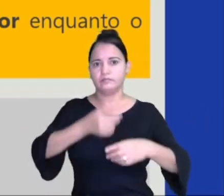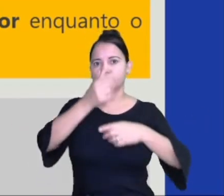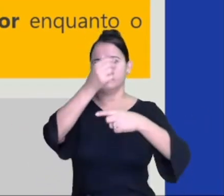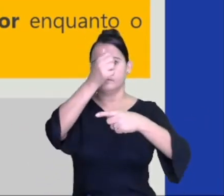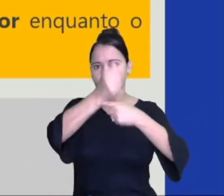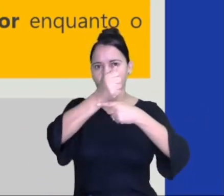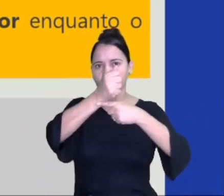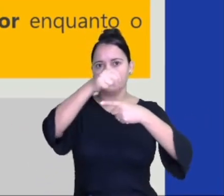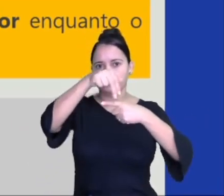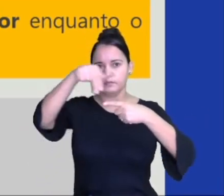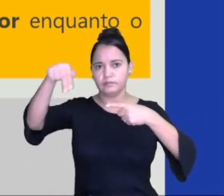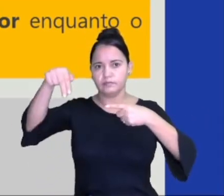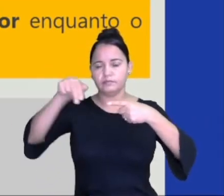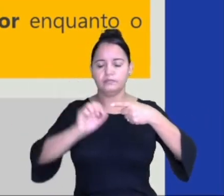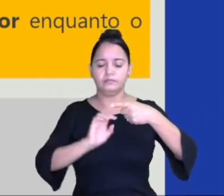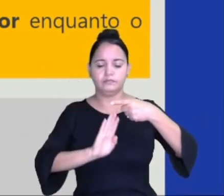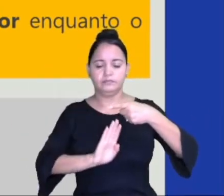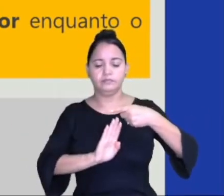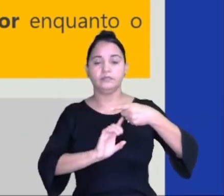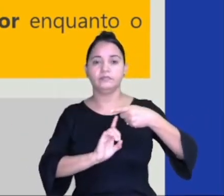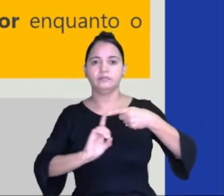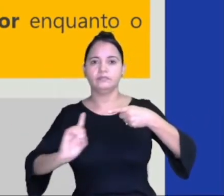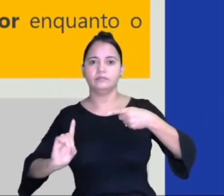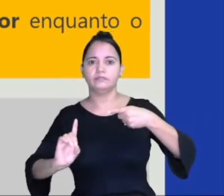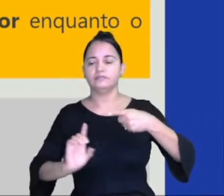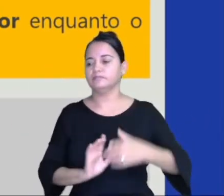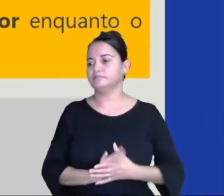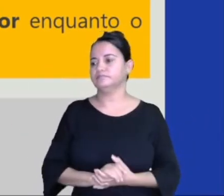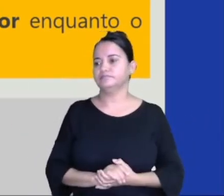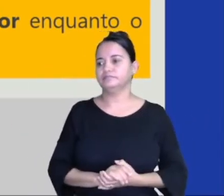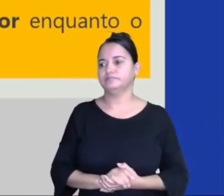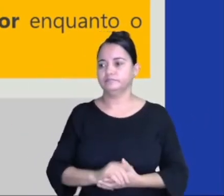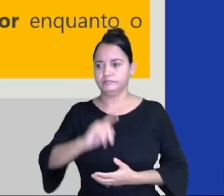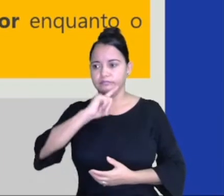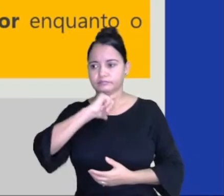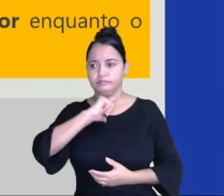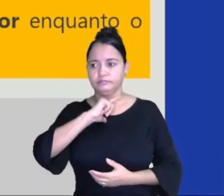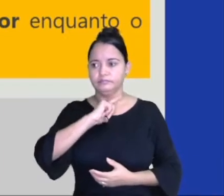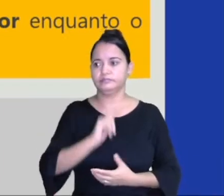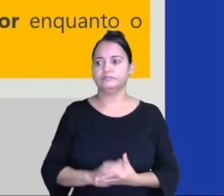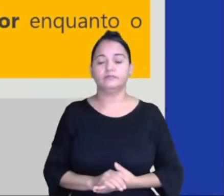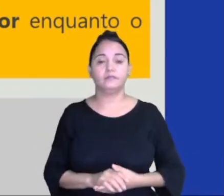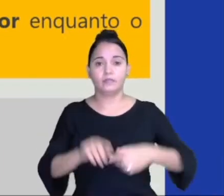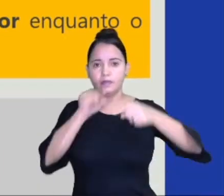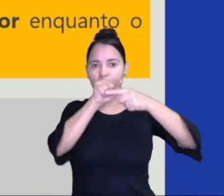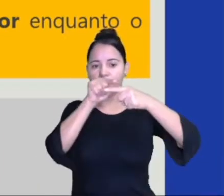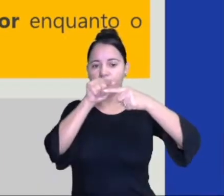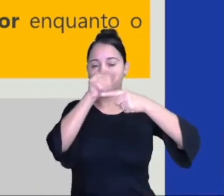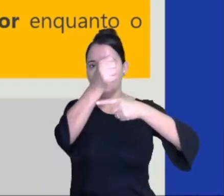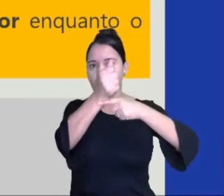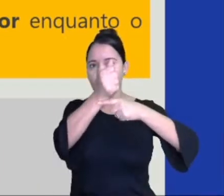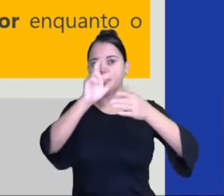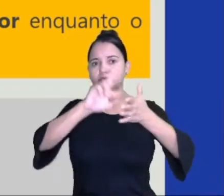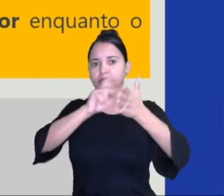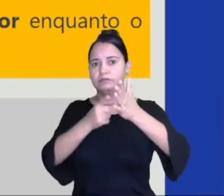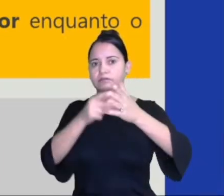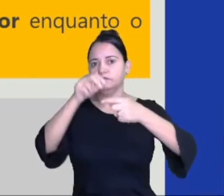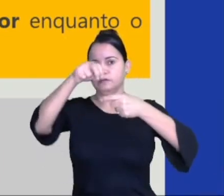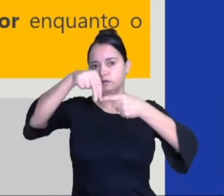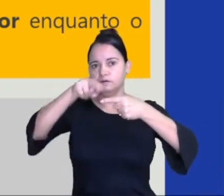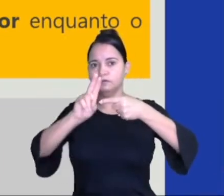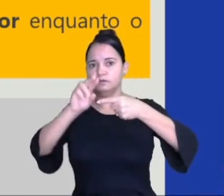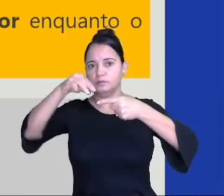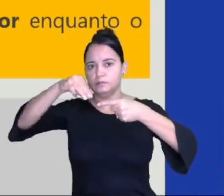chamar o denominador de B. Então, nas frações, o termo superior é chamado de numerador, enquanto o termo inferior